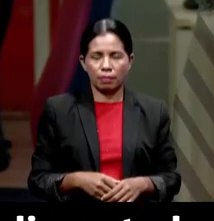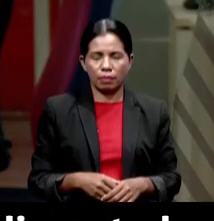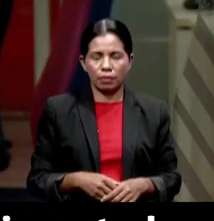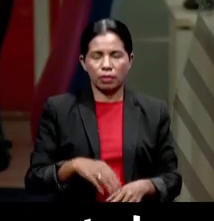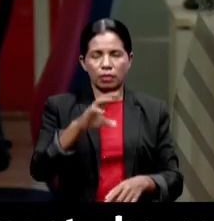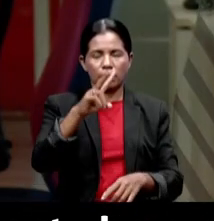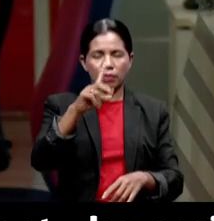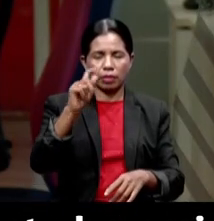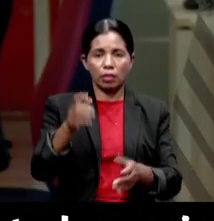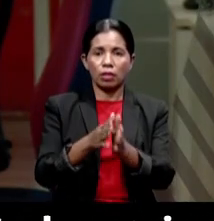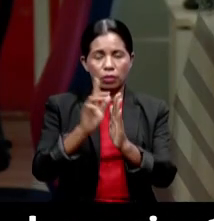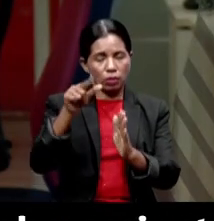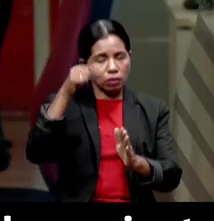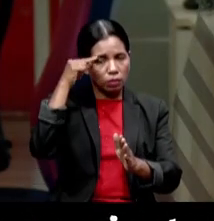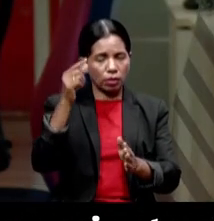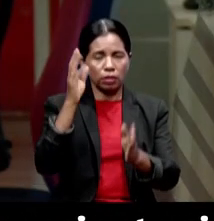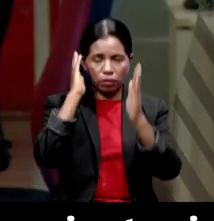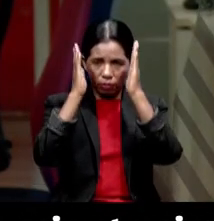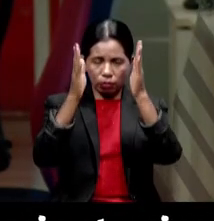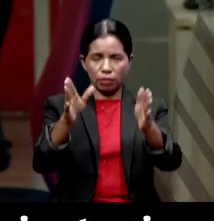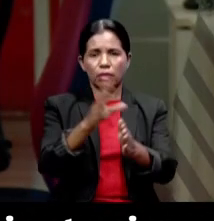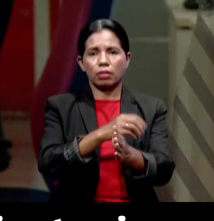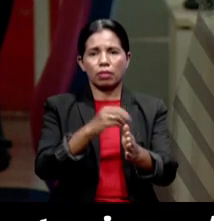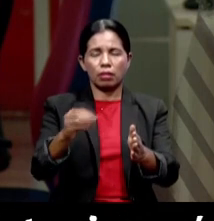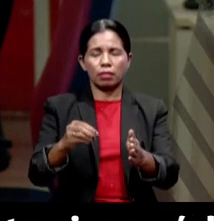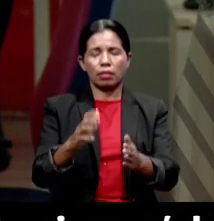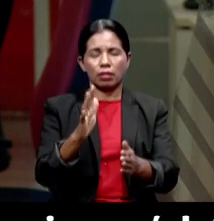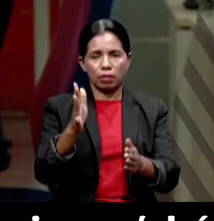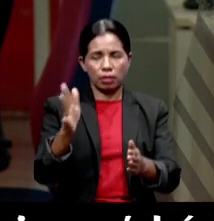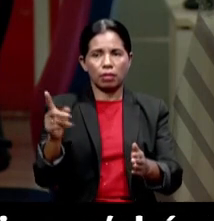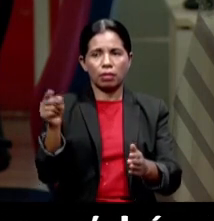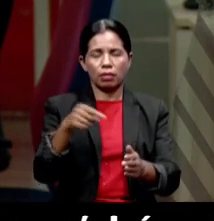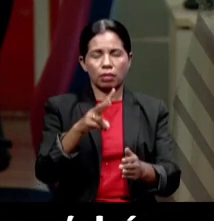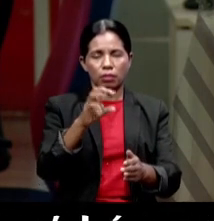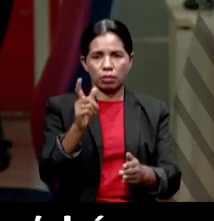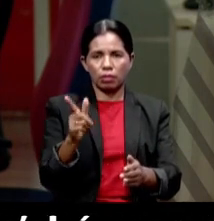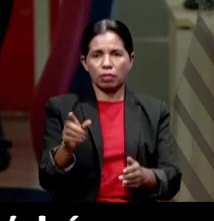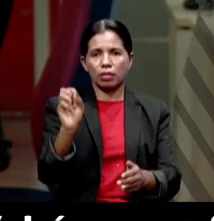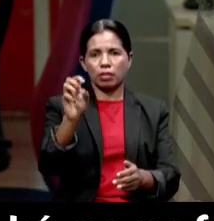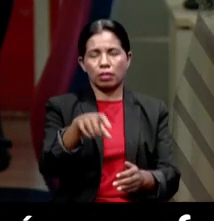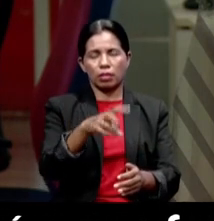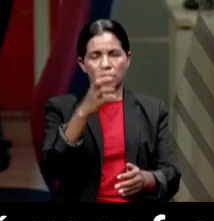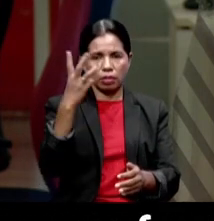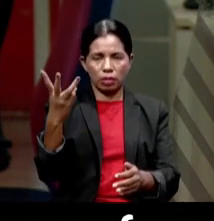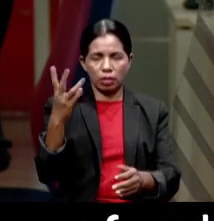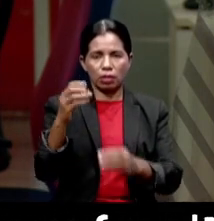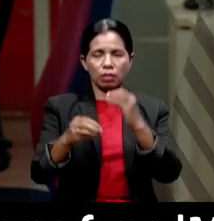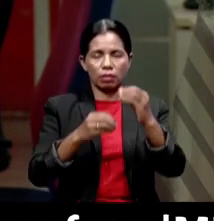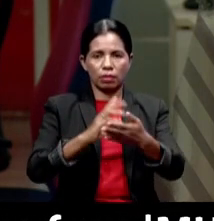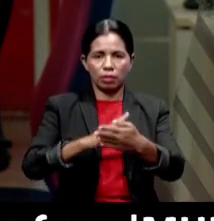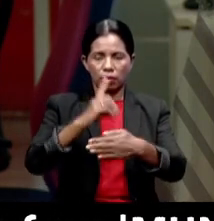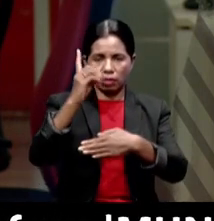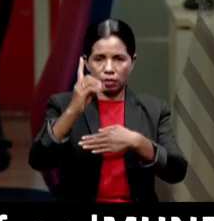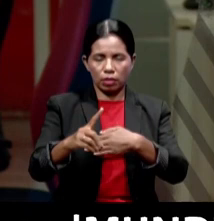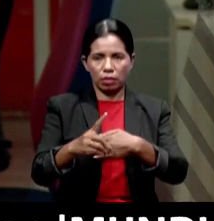Cruz Vermelha, Russo Governo, a total atenção, balei artigo Limanulo, barra Rihun Rua, Sanulo Racineng, Conaba